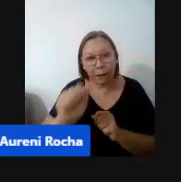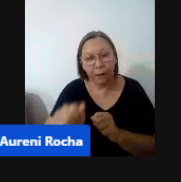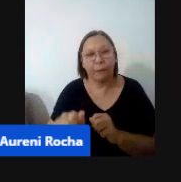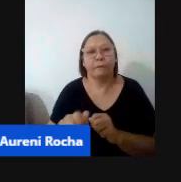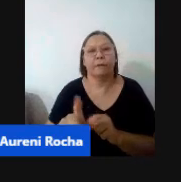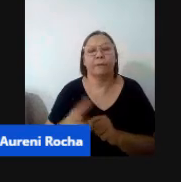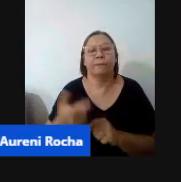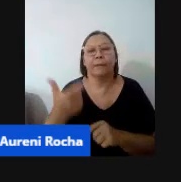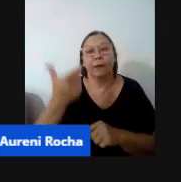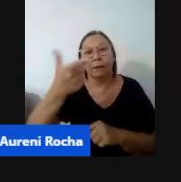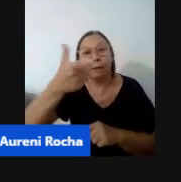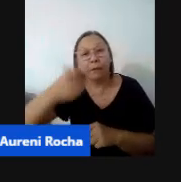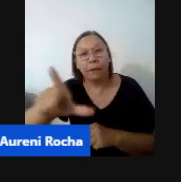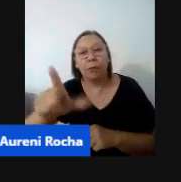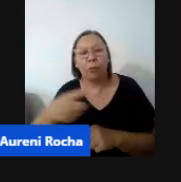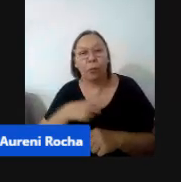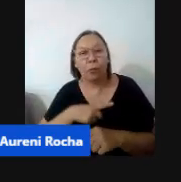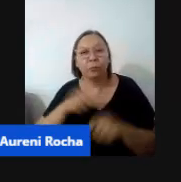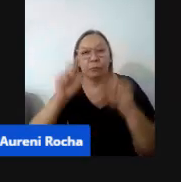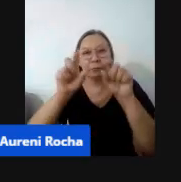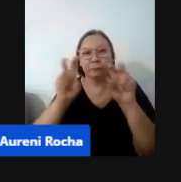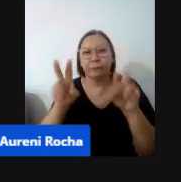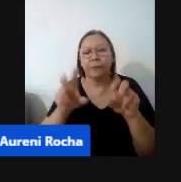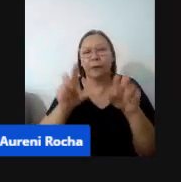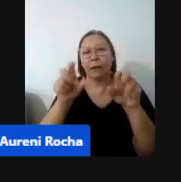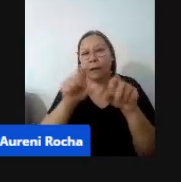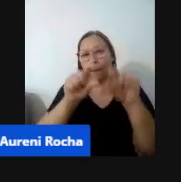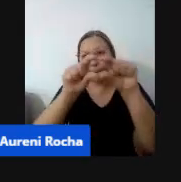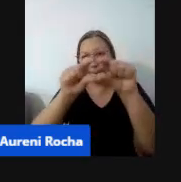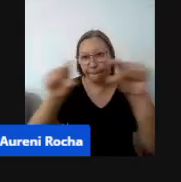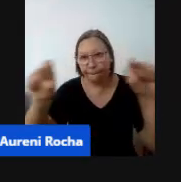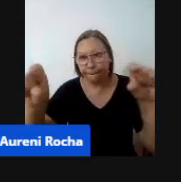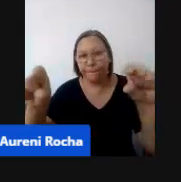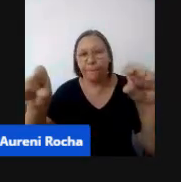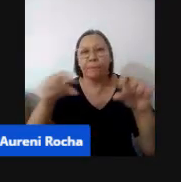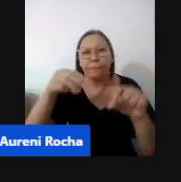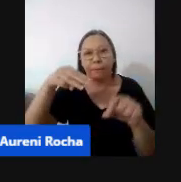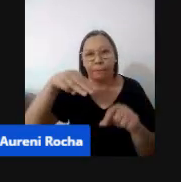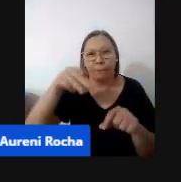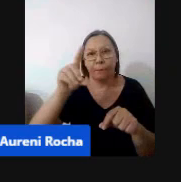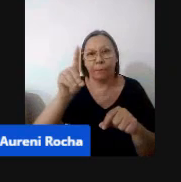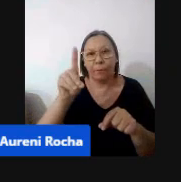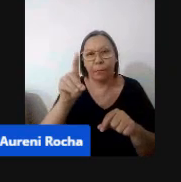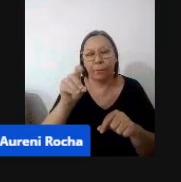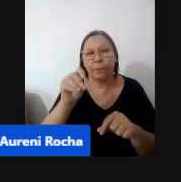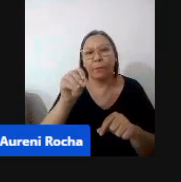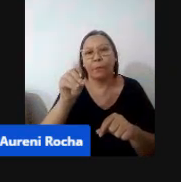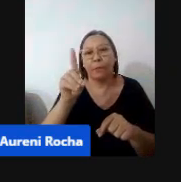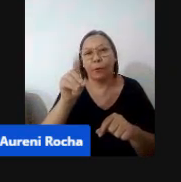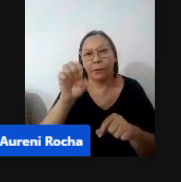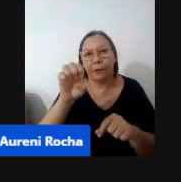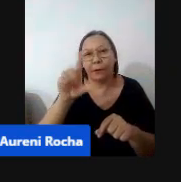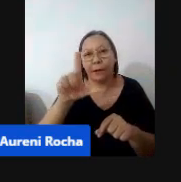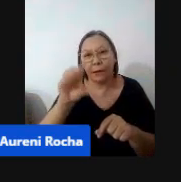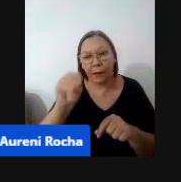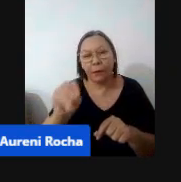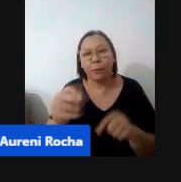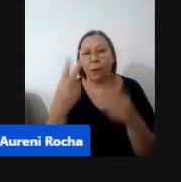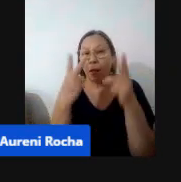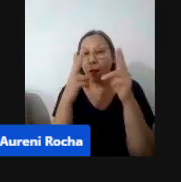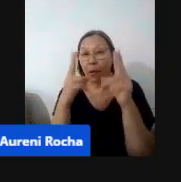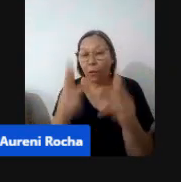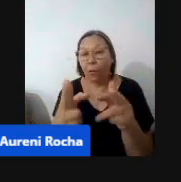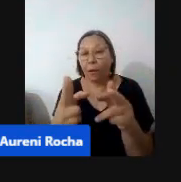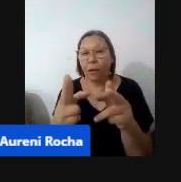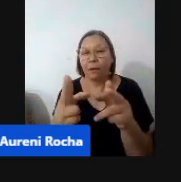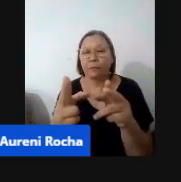nós fizemos, que nós produzimos utilizando o Canva. Então, observem que ela segue a mesma estrutura das